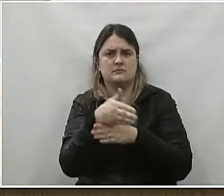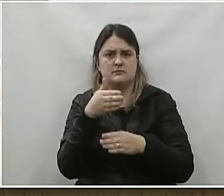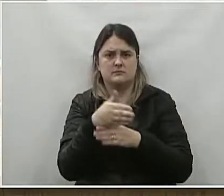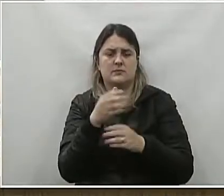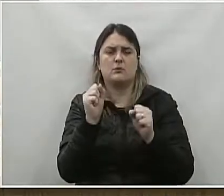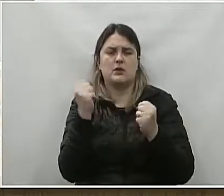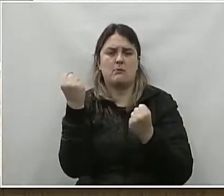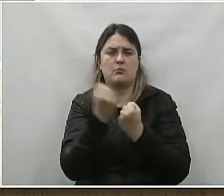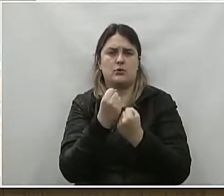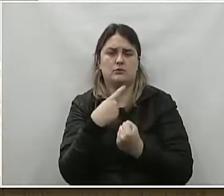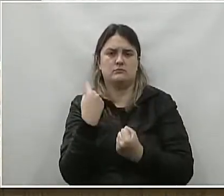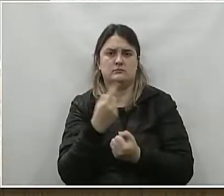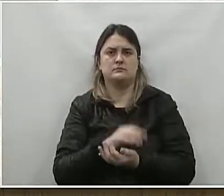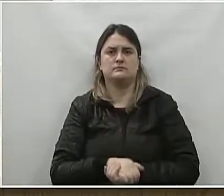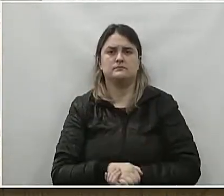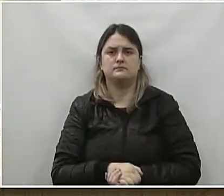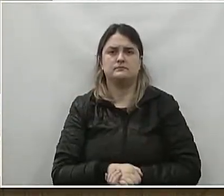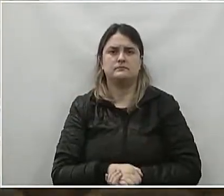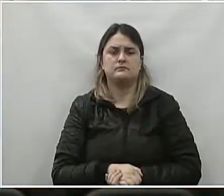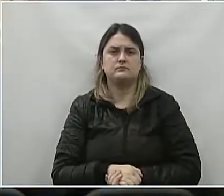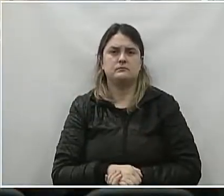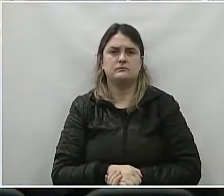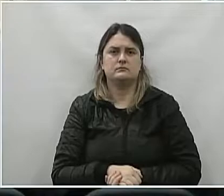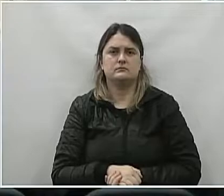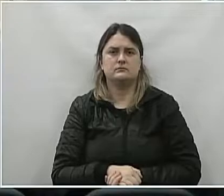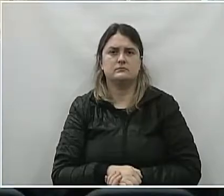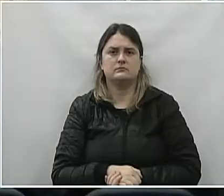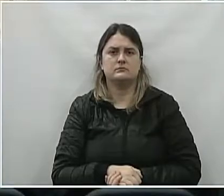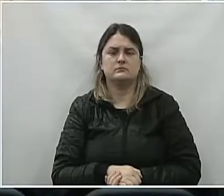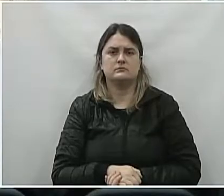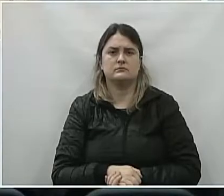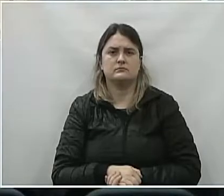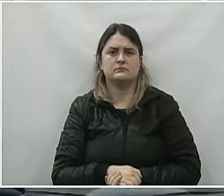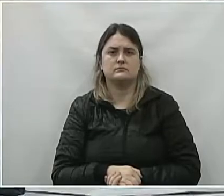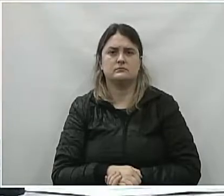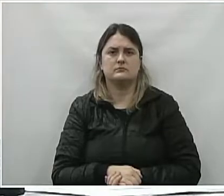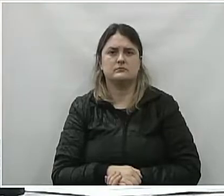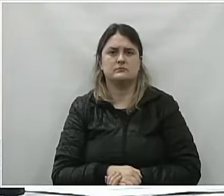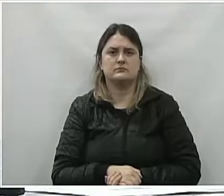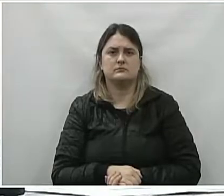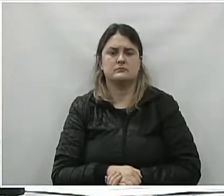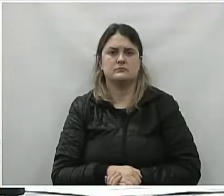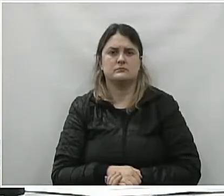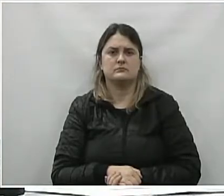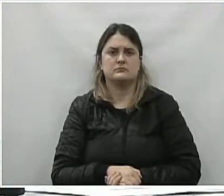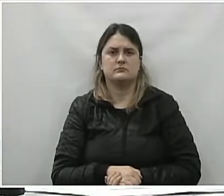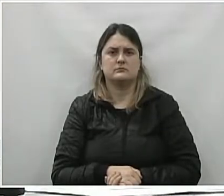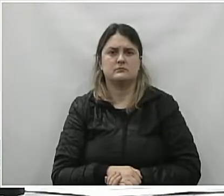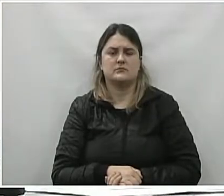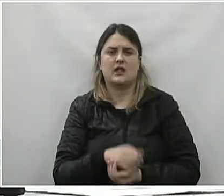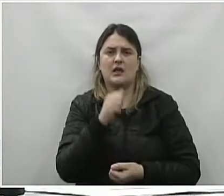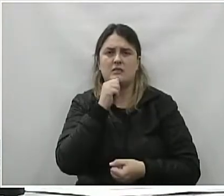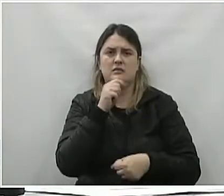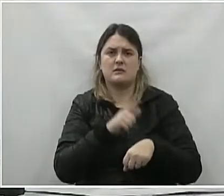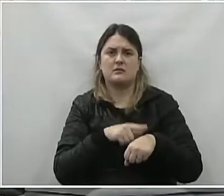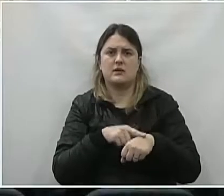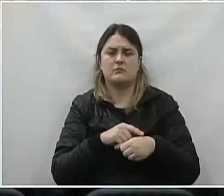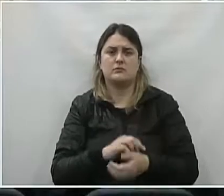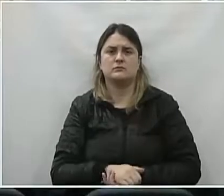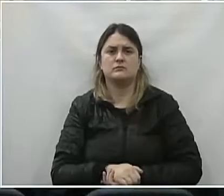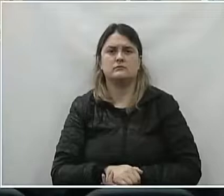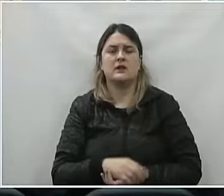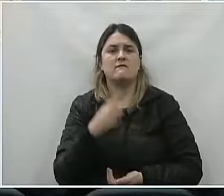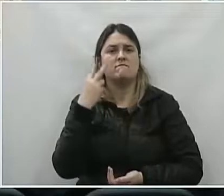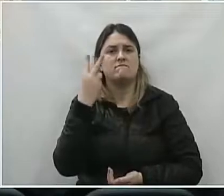contem com a gente. Obrigado, senhor presidente. Eu deixo à disposição a palavra a quem quiser fazer uso. Com a